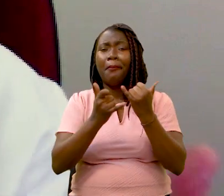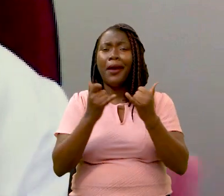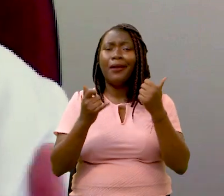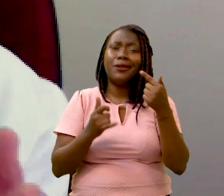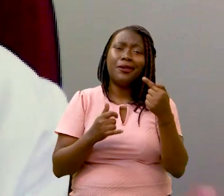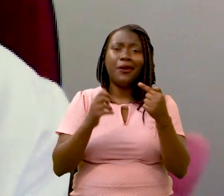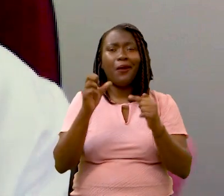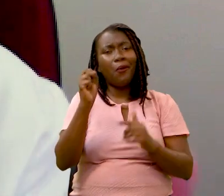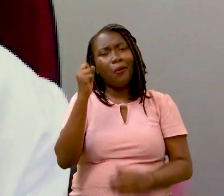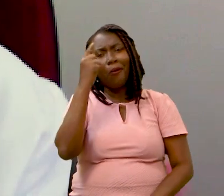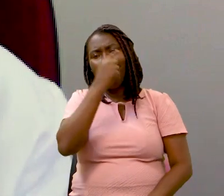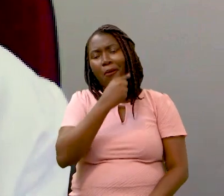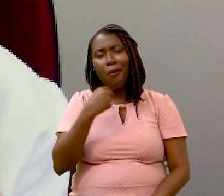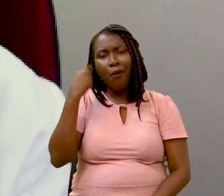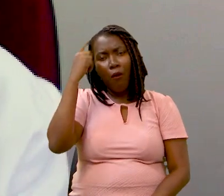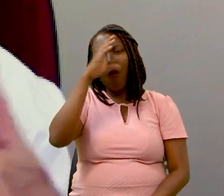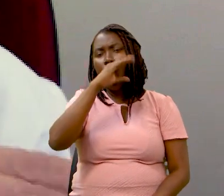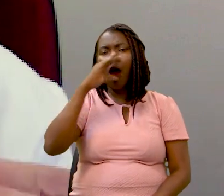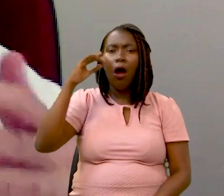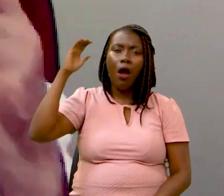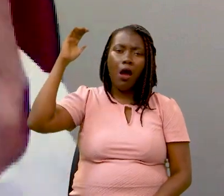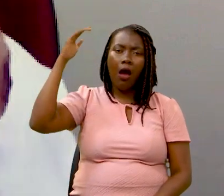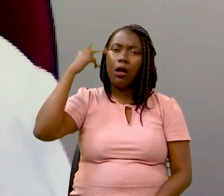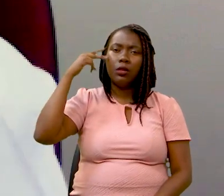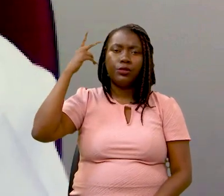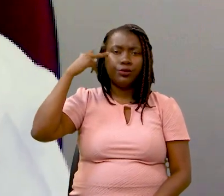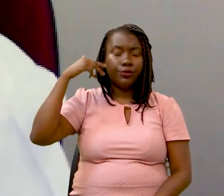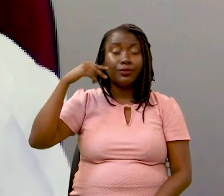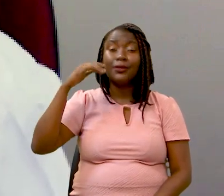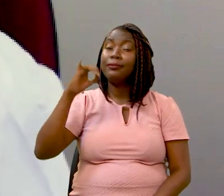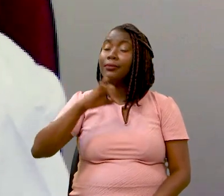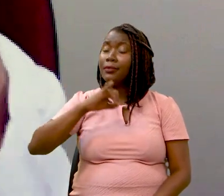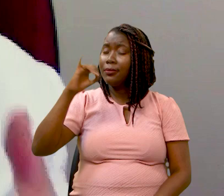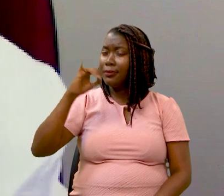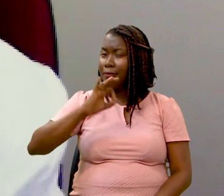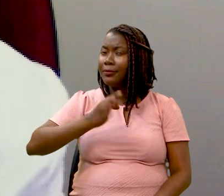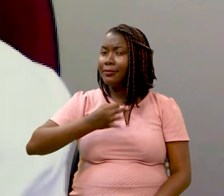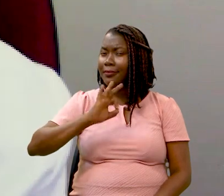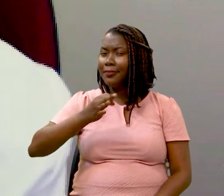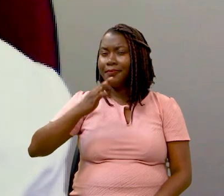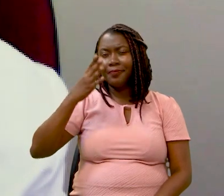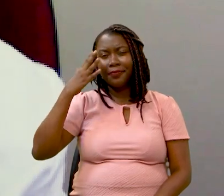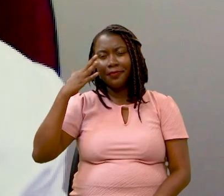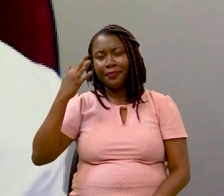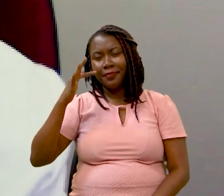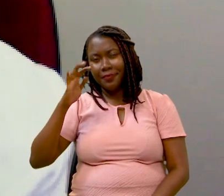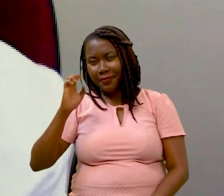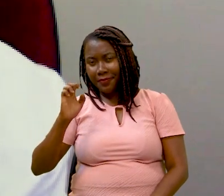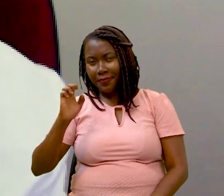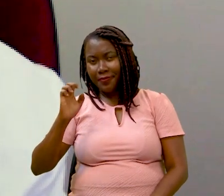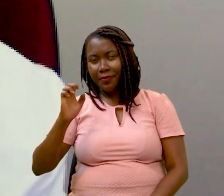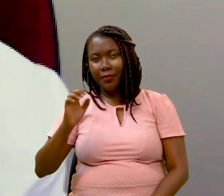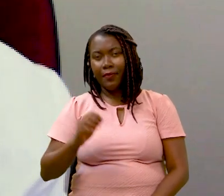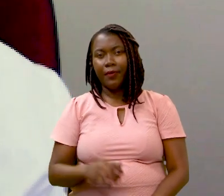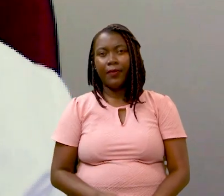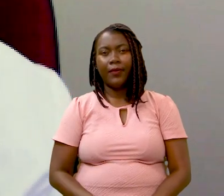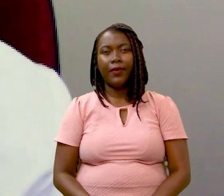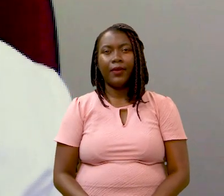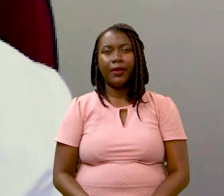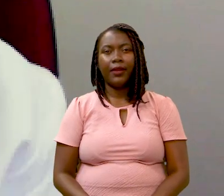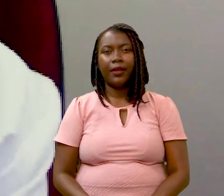média, 7, 8 horas para o indivíduo adulto de sono normal. E é muito interessante, né? Enxaqueca, se o